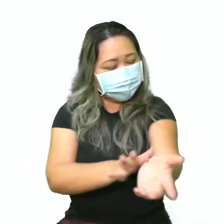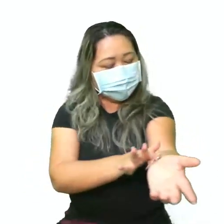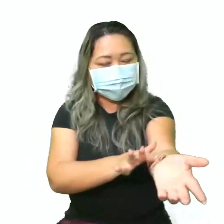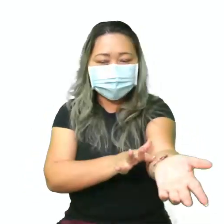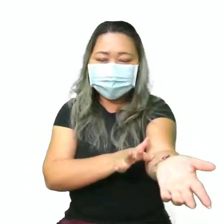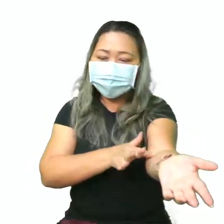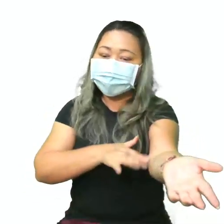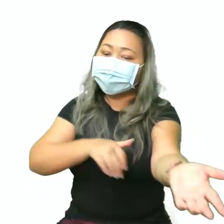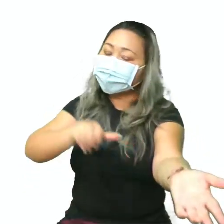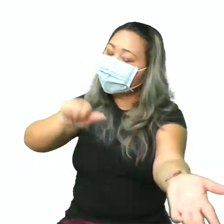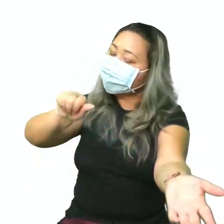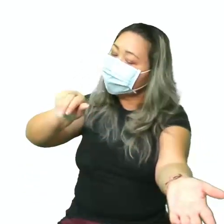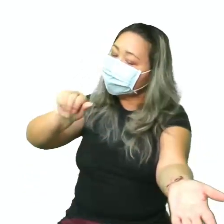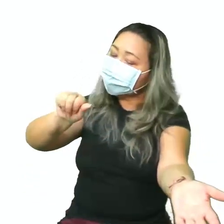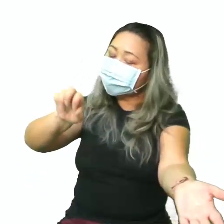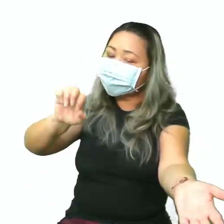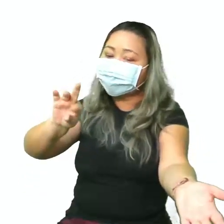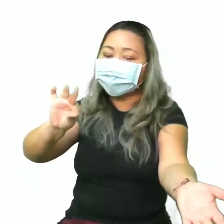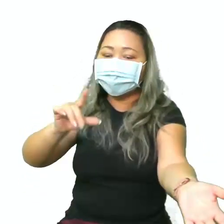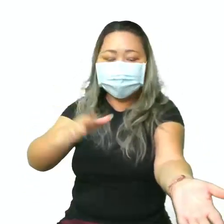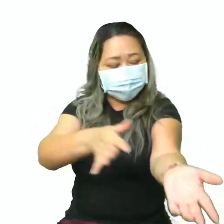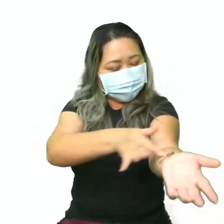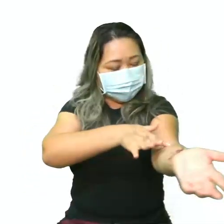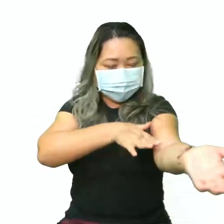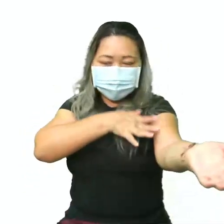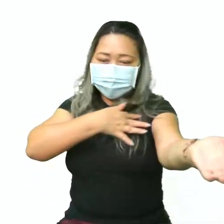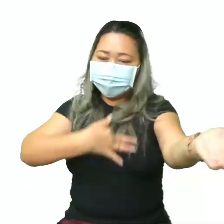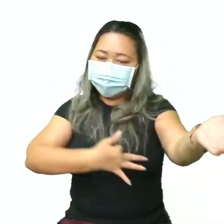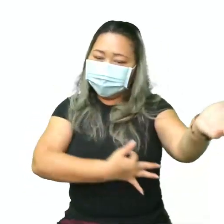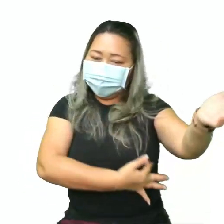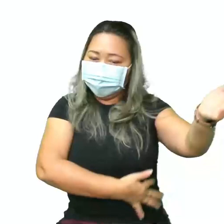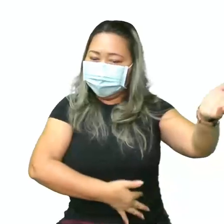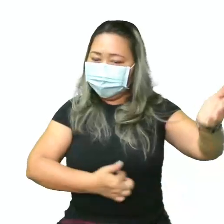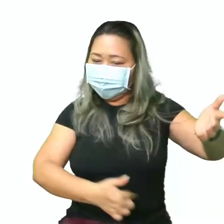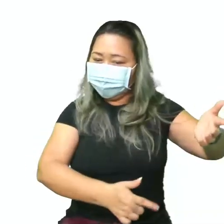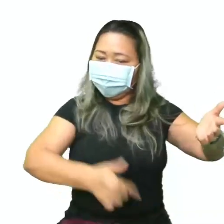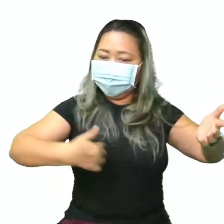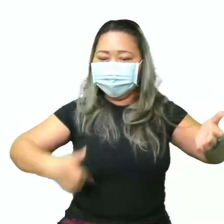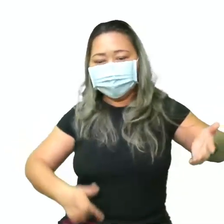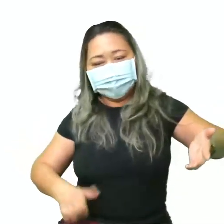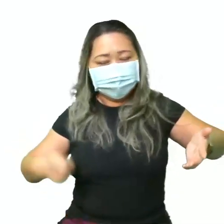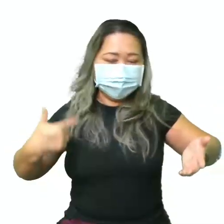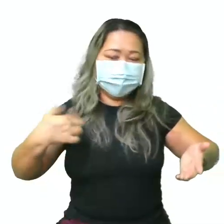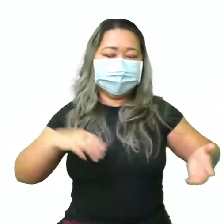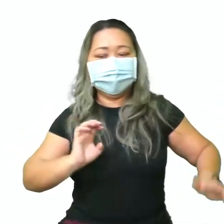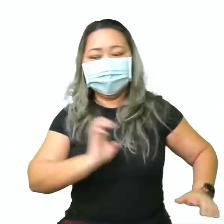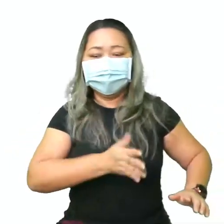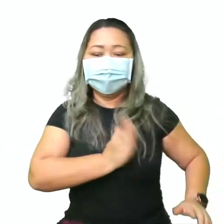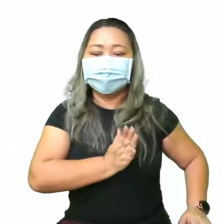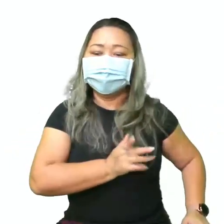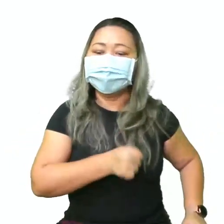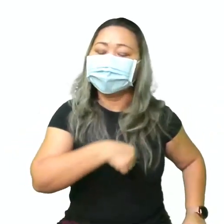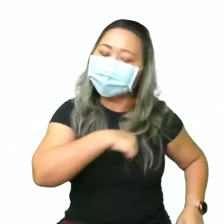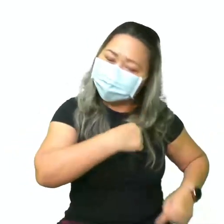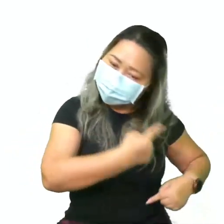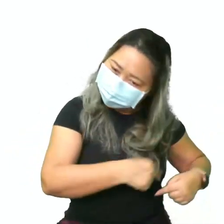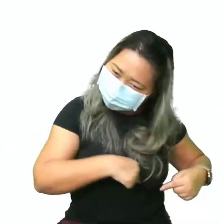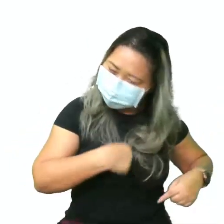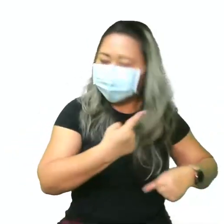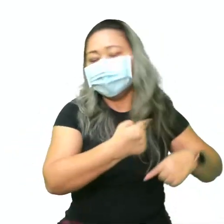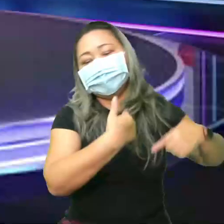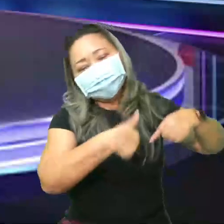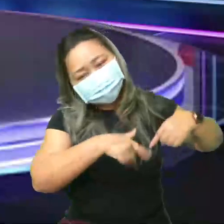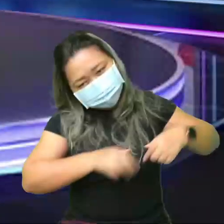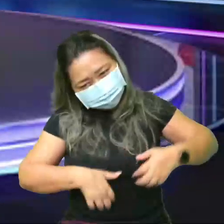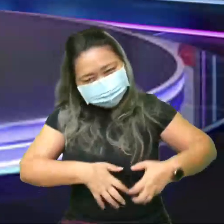órgãos. Conjuntos de tecidos. Esses órgãos realizam vários tipos de funções, como aí o órgão